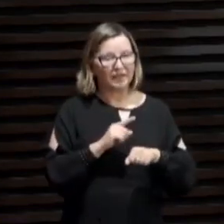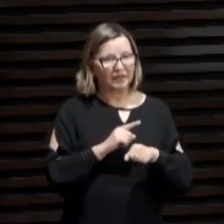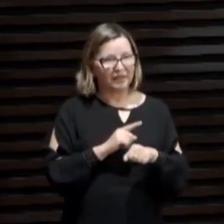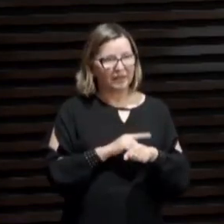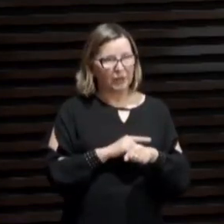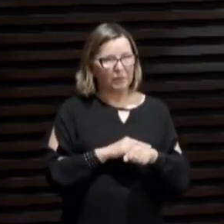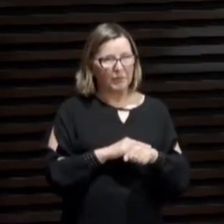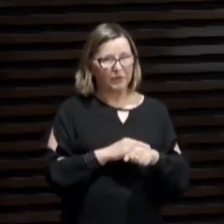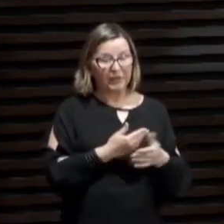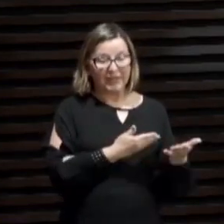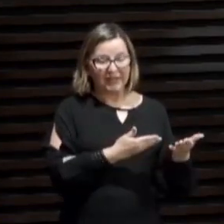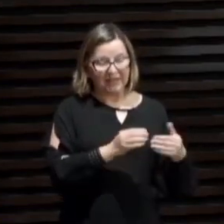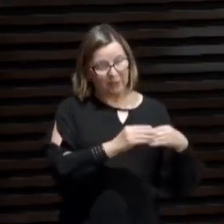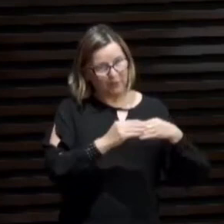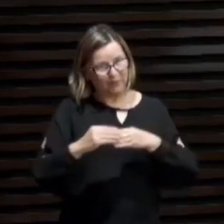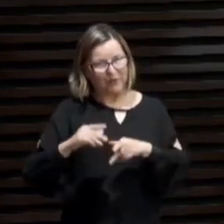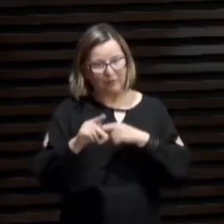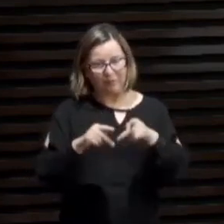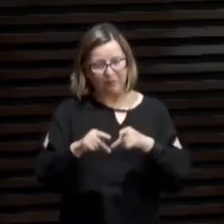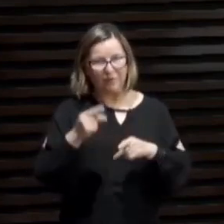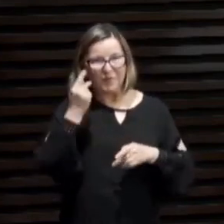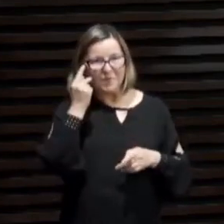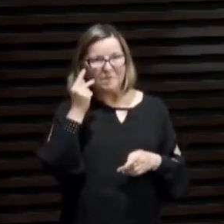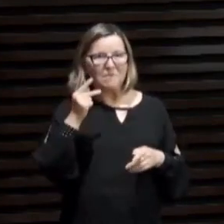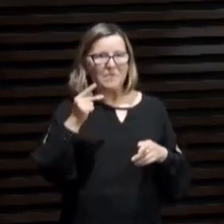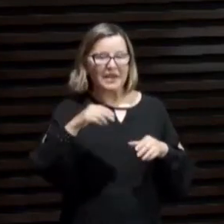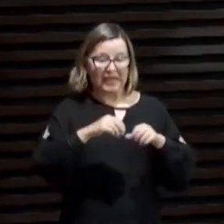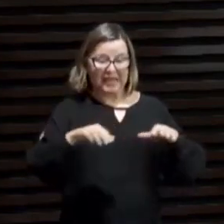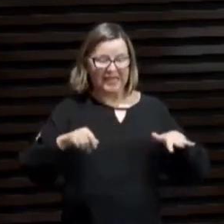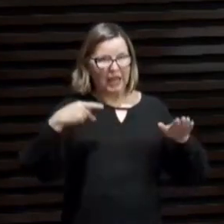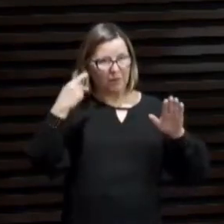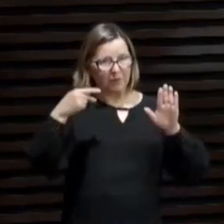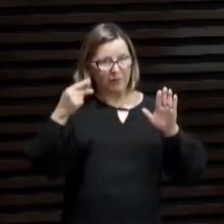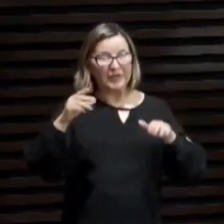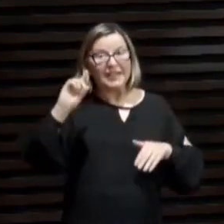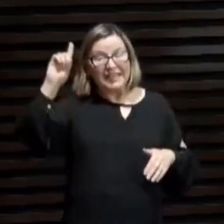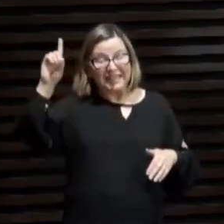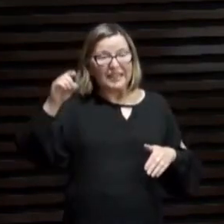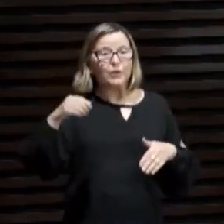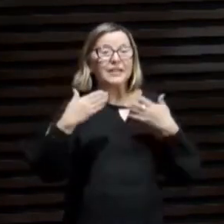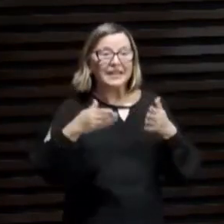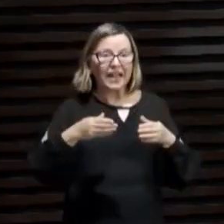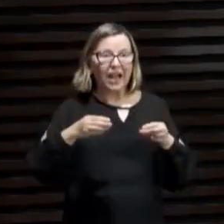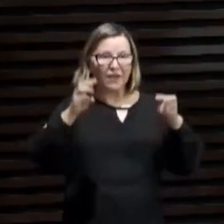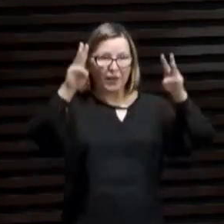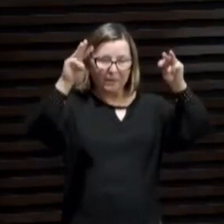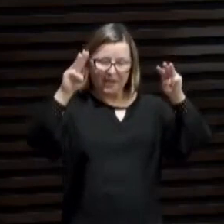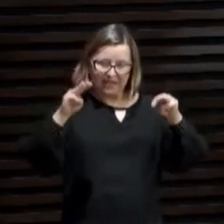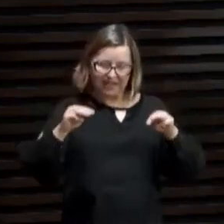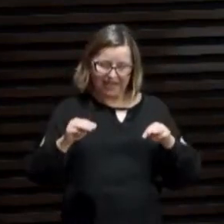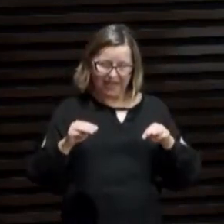terra prometida, Deus cuidou das necessidades do povo, dando maná. Não só o maná. A roupa não estragava,